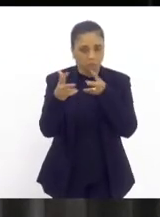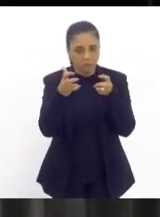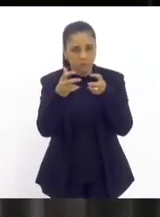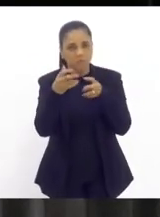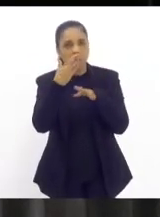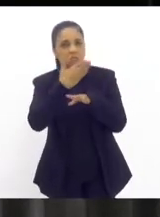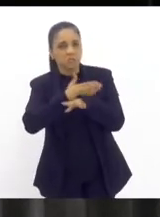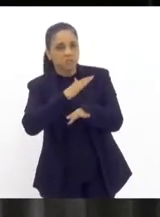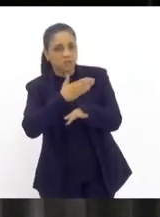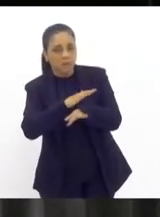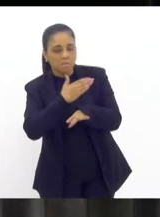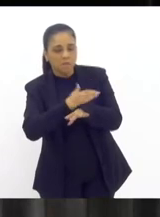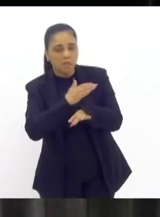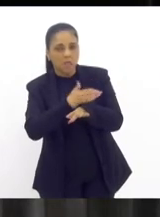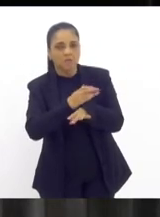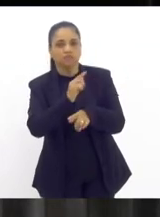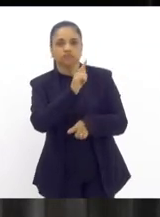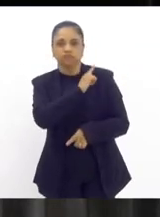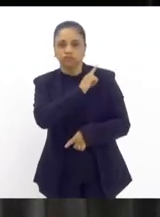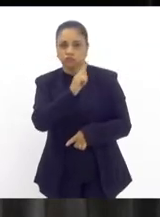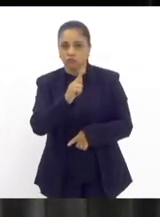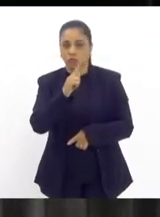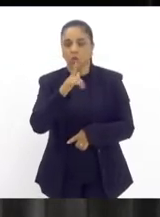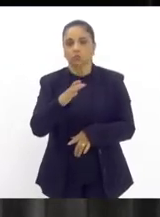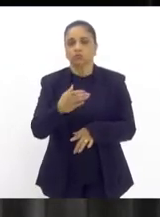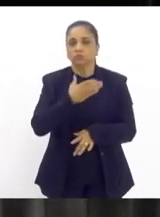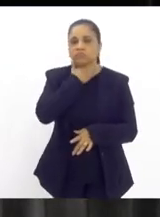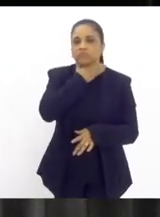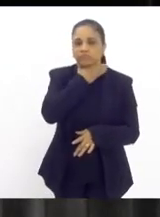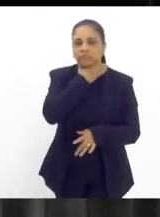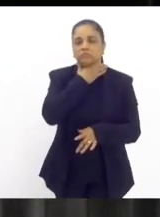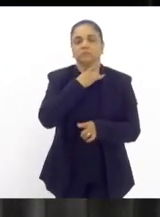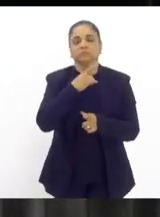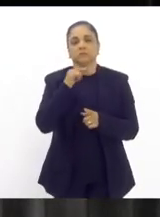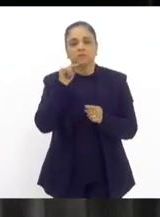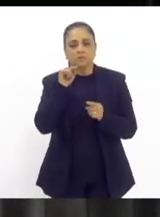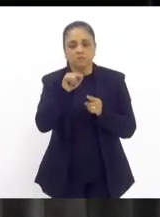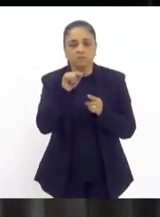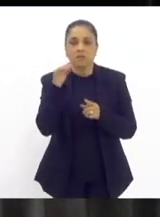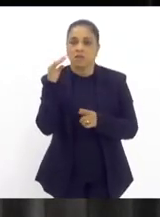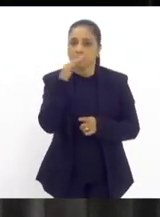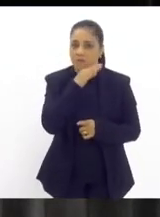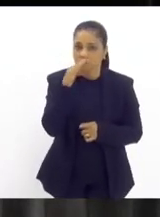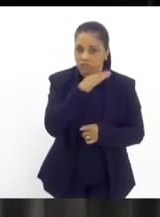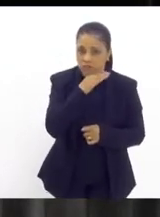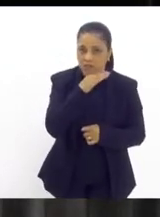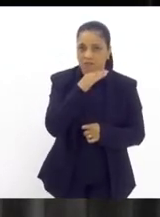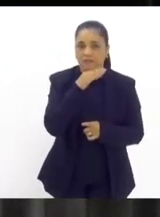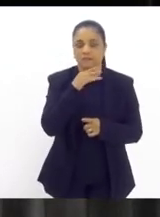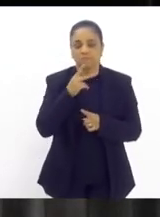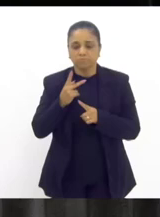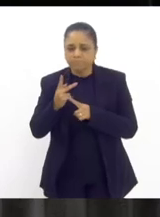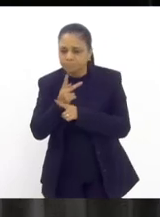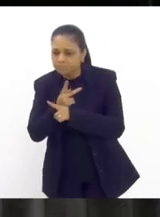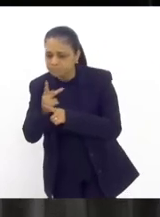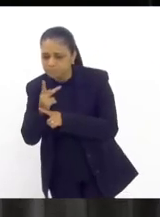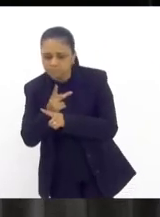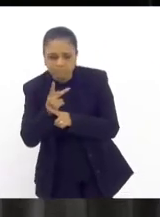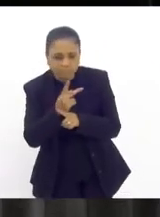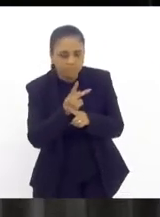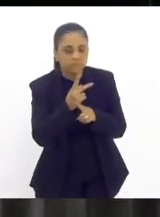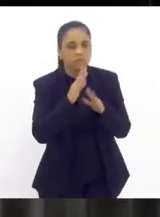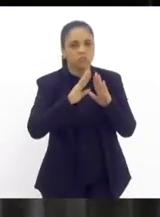treinamento para a gestão de crise botão de emergência intensificação das rondas escolares